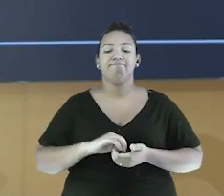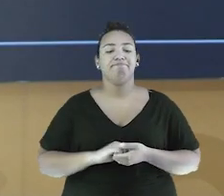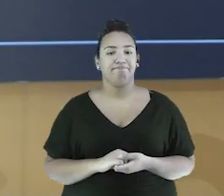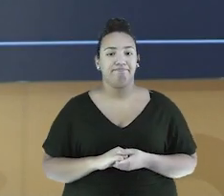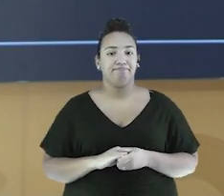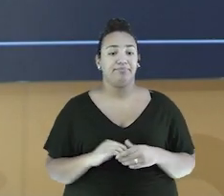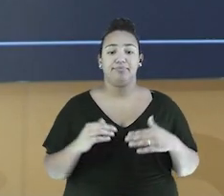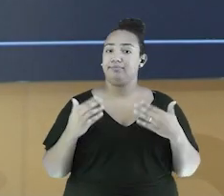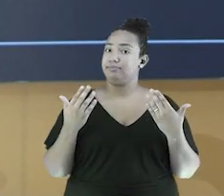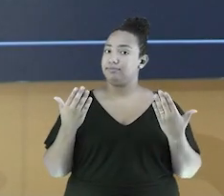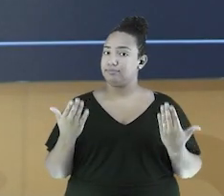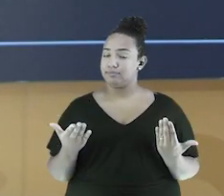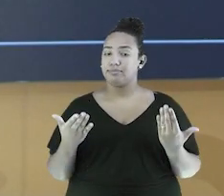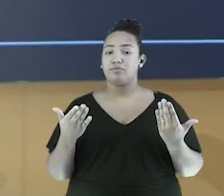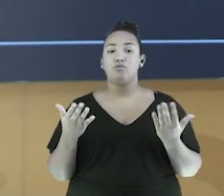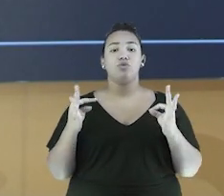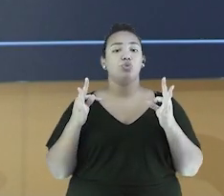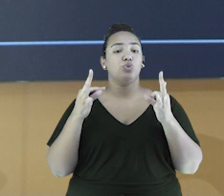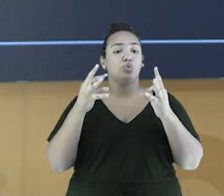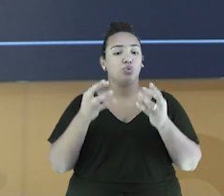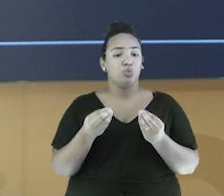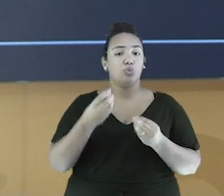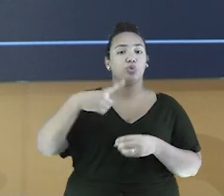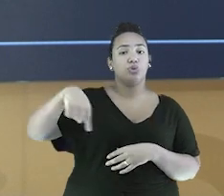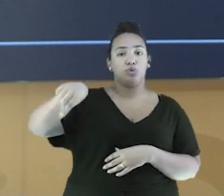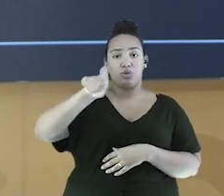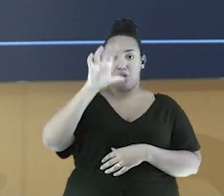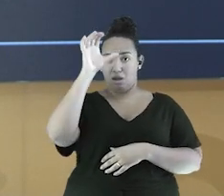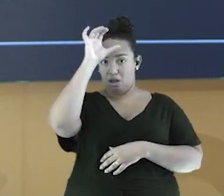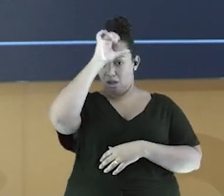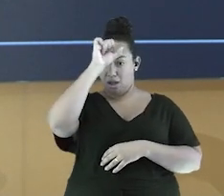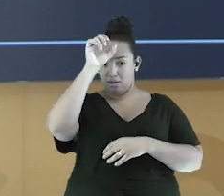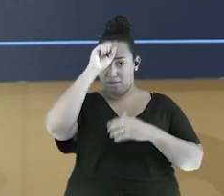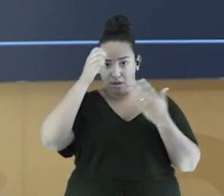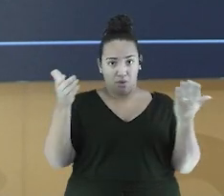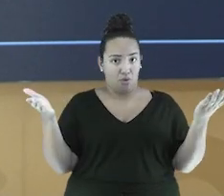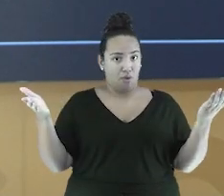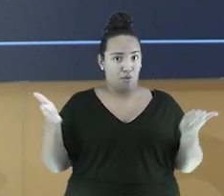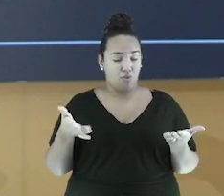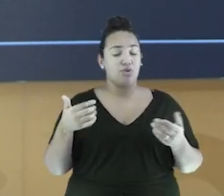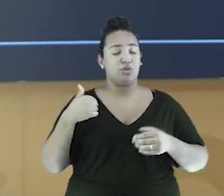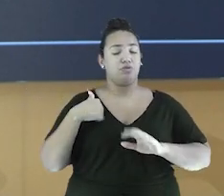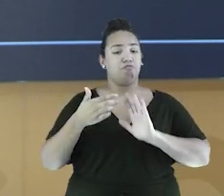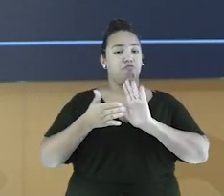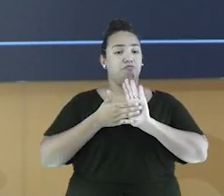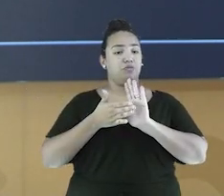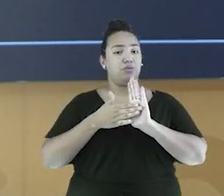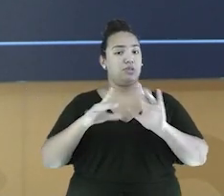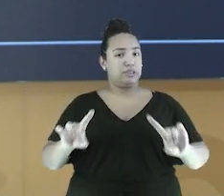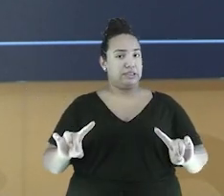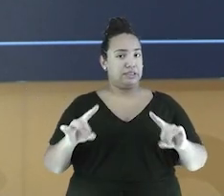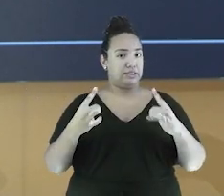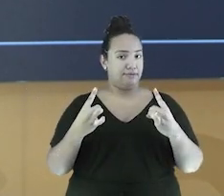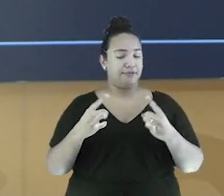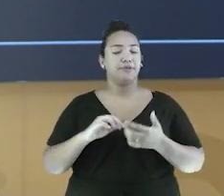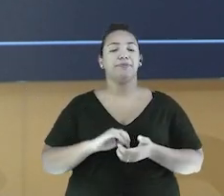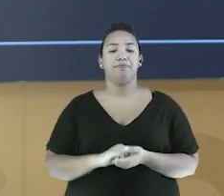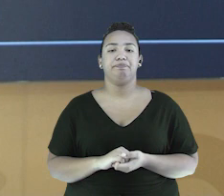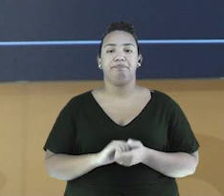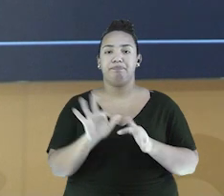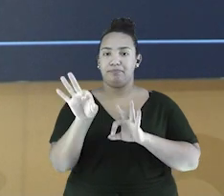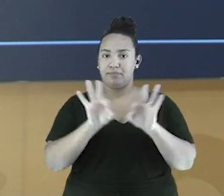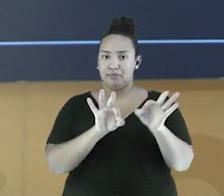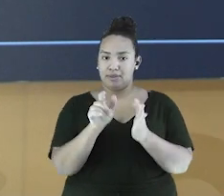Então, com base em tudo isso que aprendemos hoje, eu quero propor um desafio para vocês. Peguem um papel,